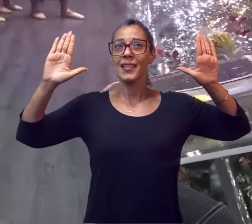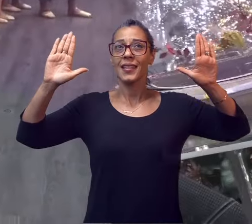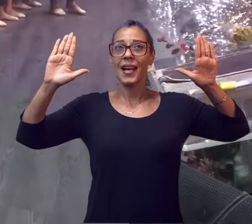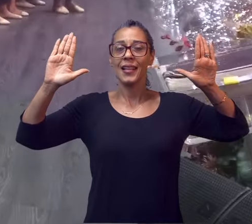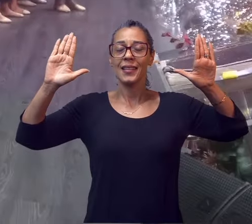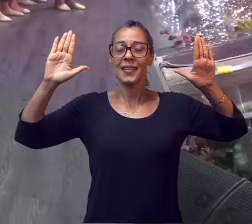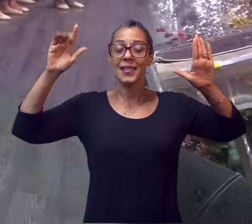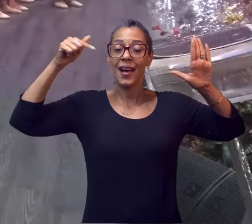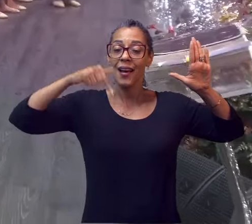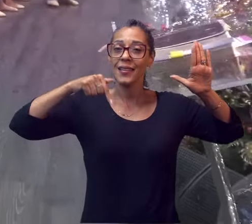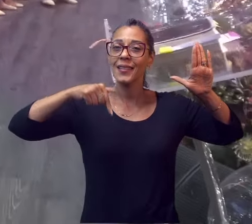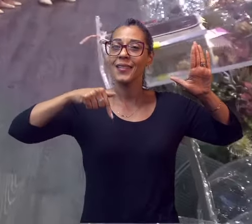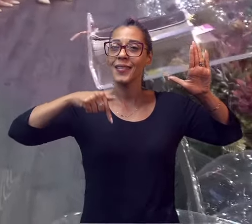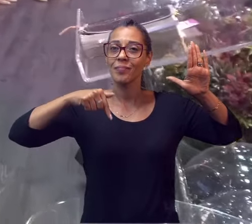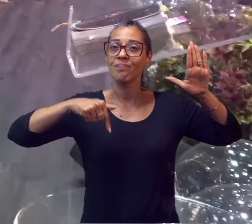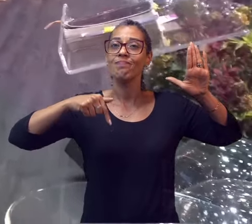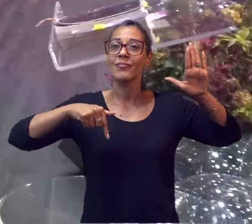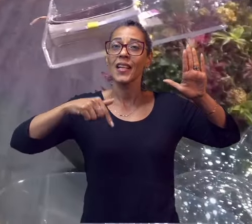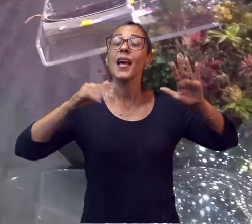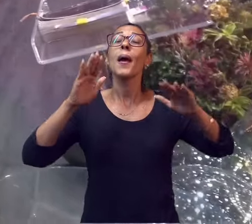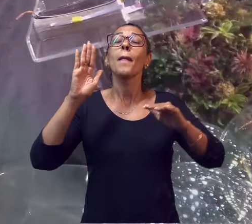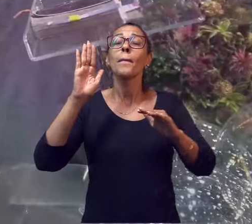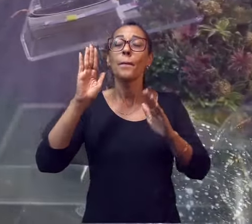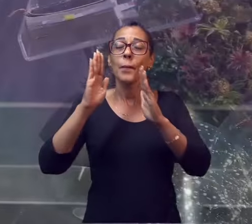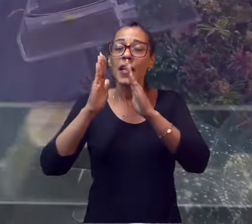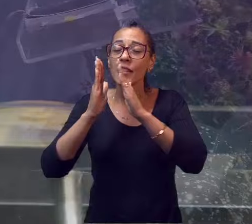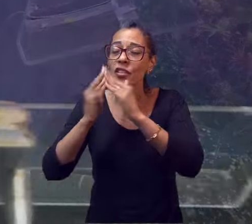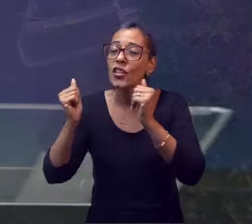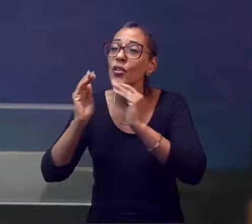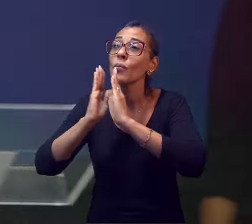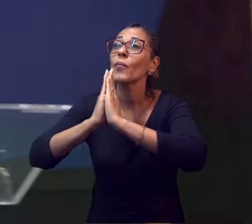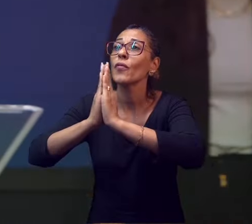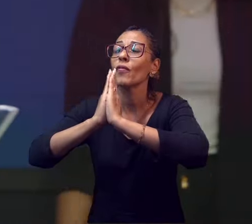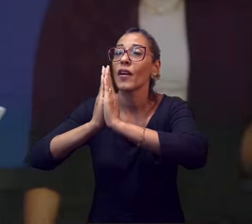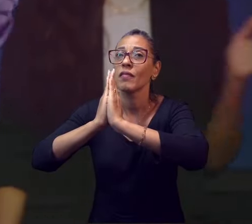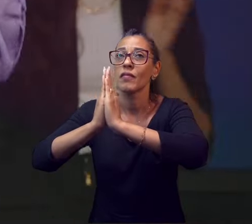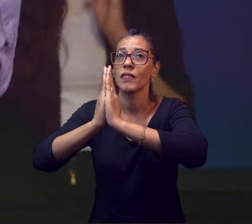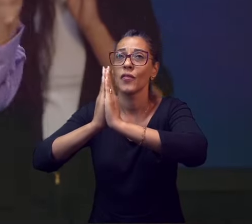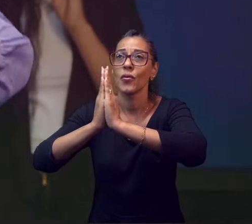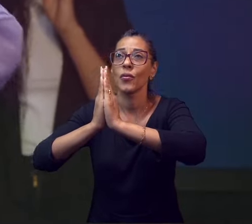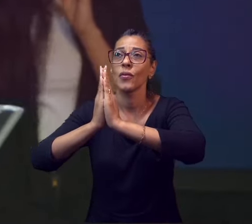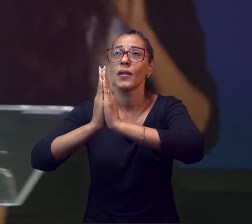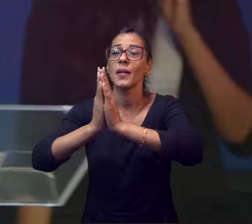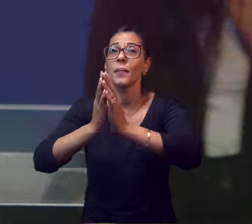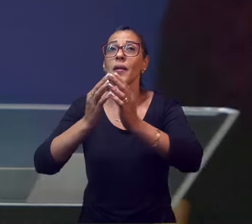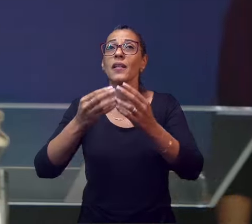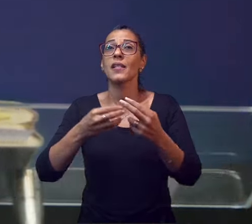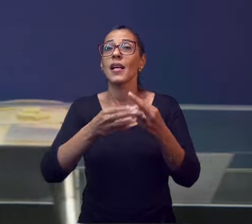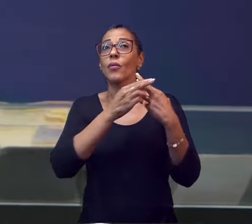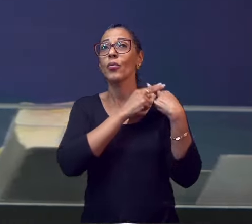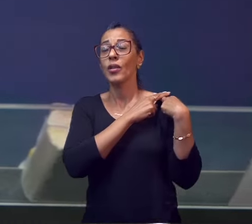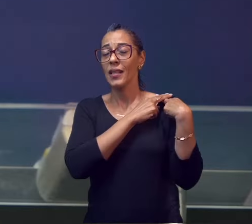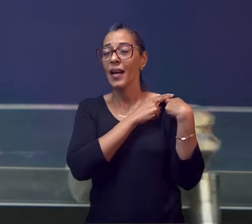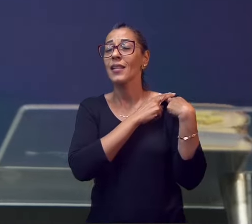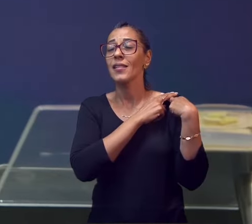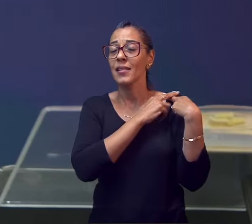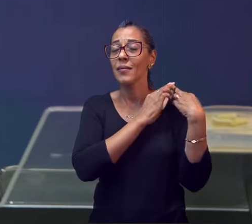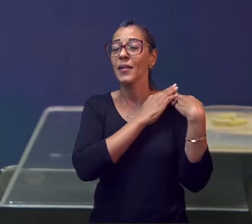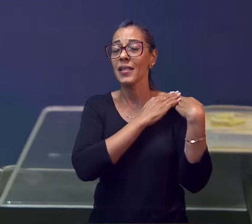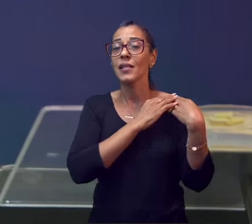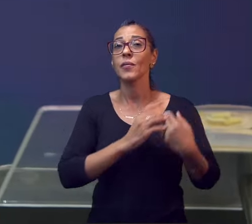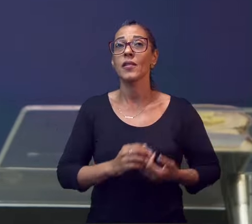Pelas nossas autoridades pedindo ao pai que o senhor envie os seus anjos agora percorrendo